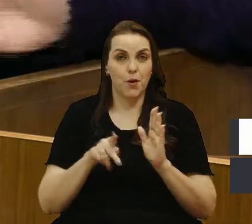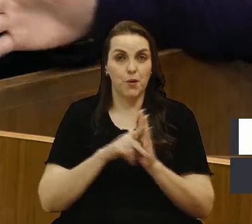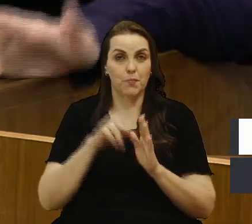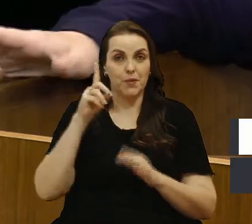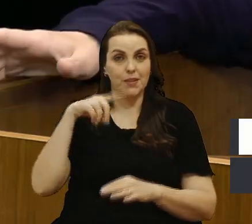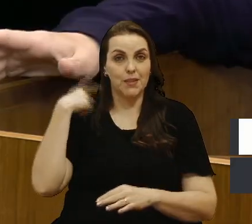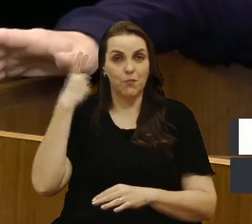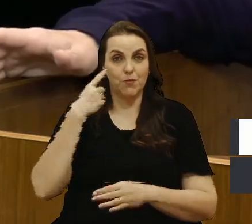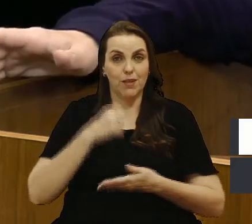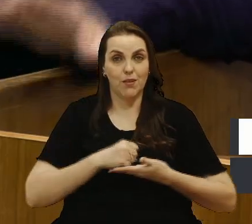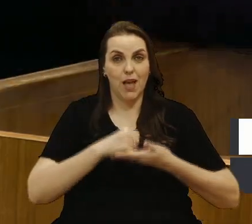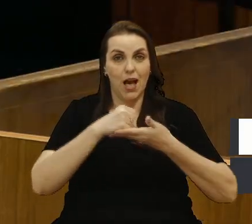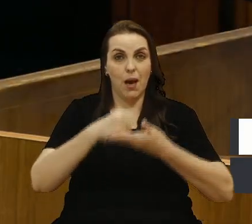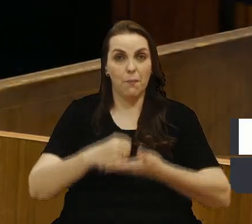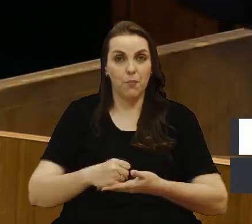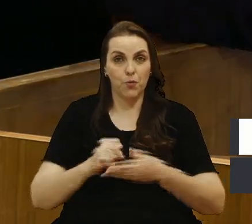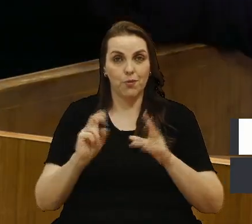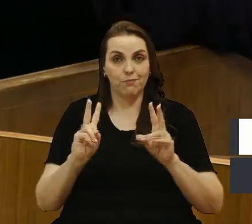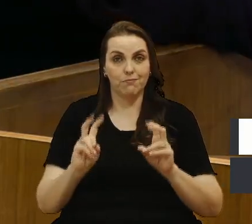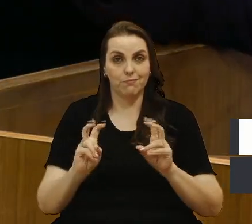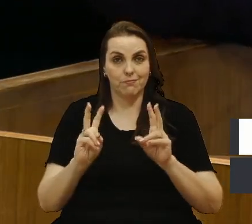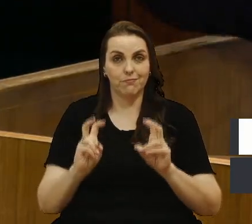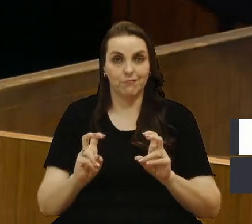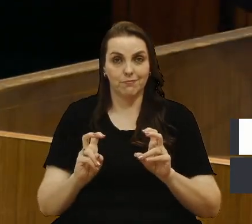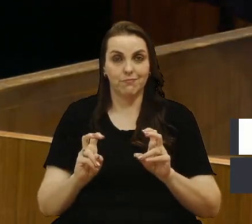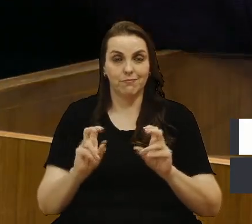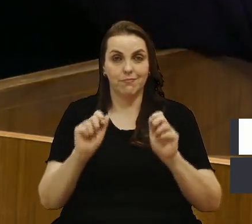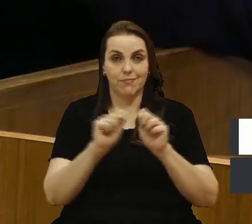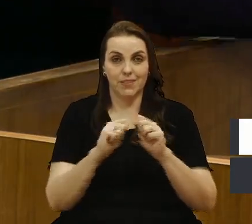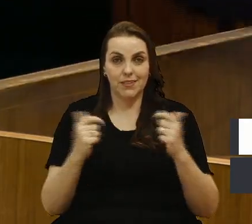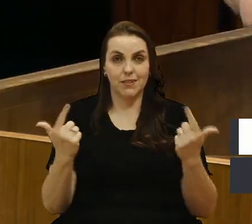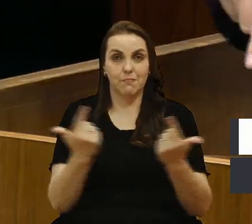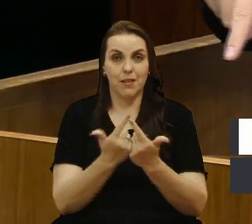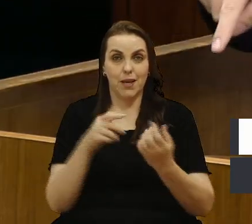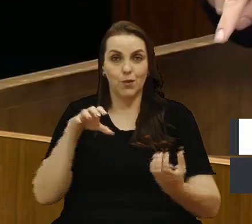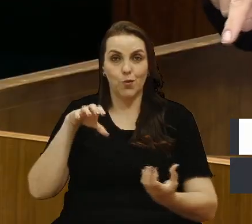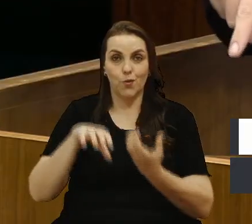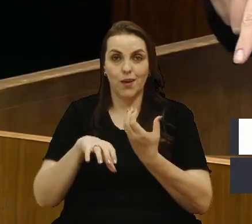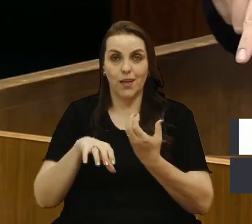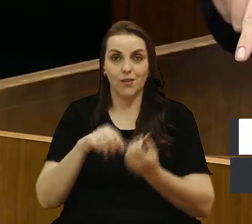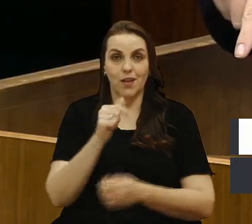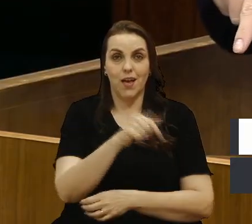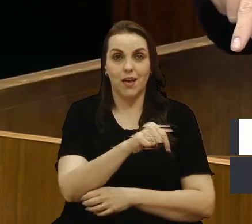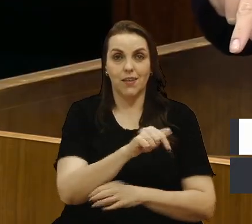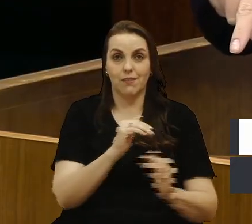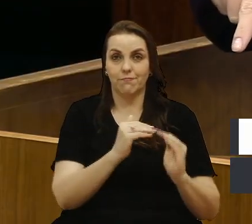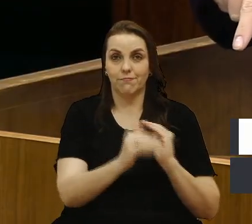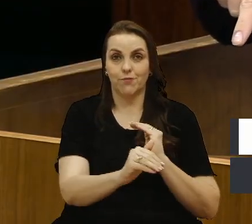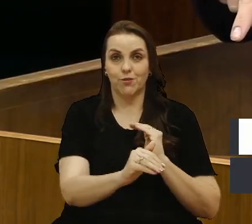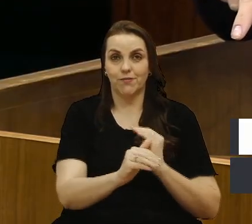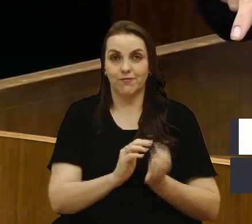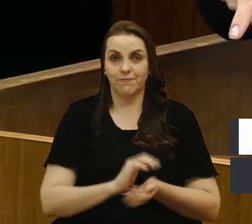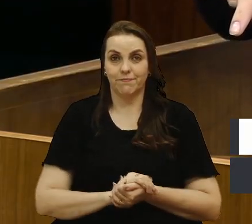apoiam temas na Assembleia e no Congresso e aqui são contra.